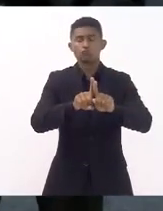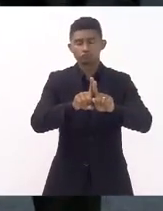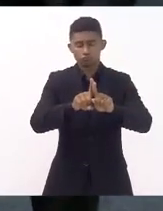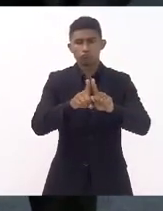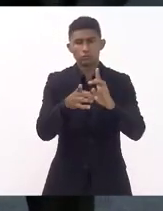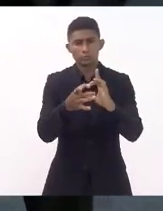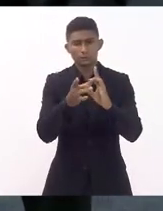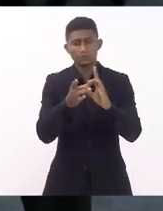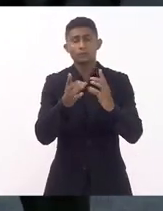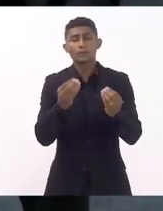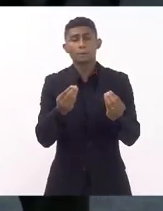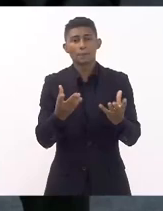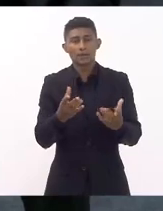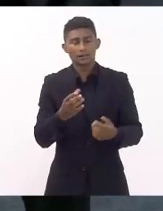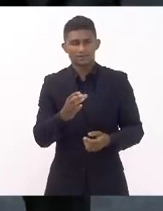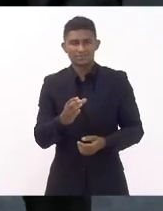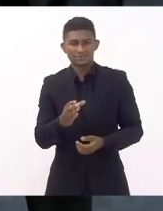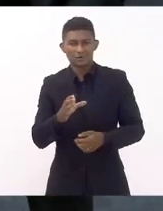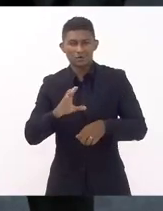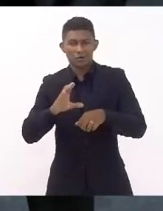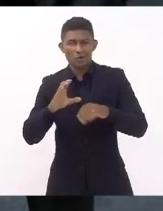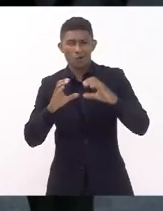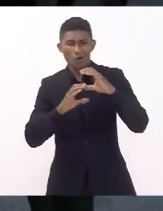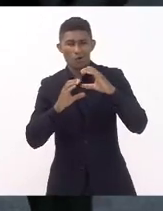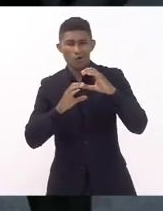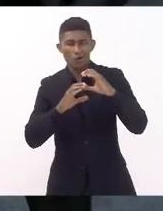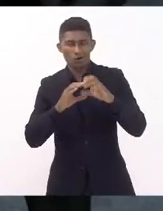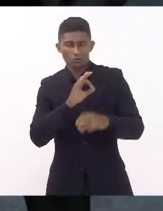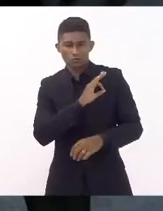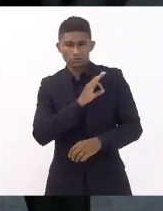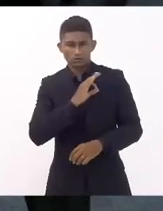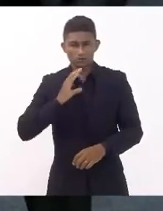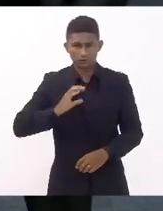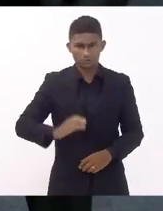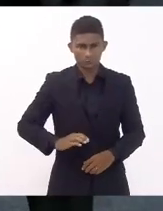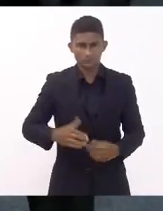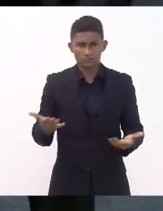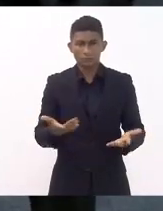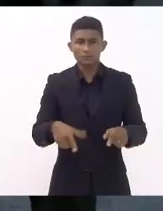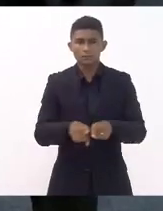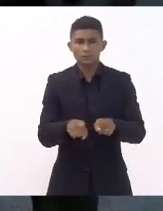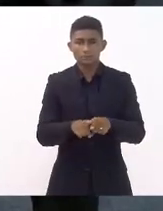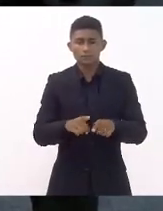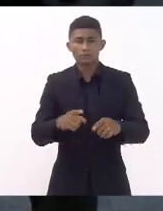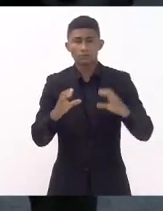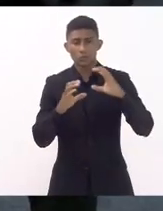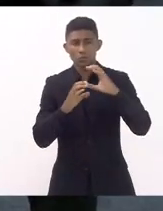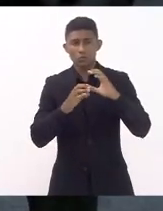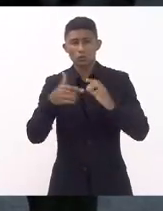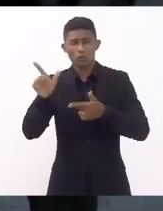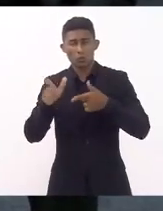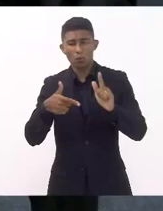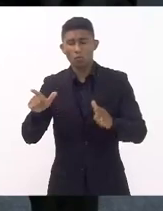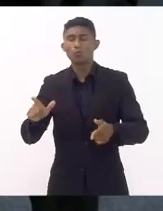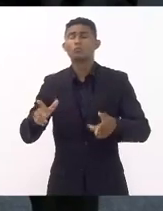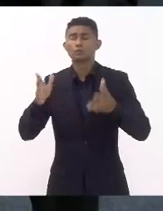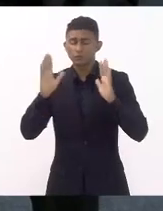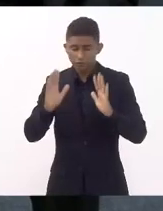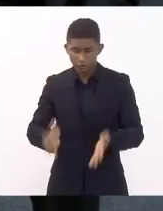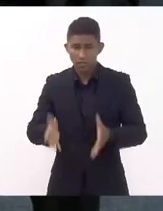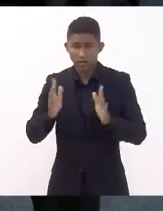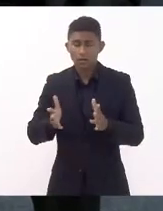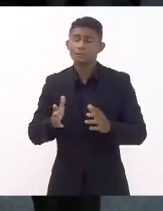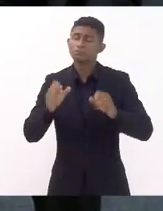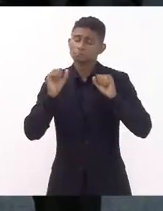Civil agora e também os demais concursos que a gente já vem tratando há tanto tempo e que pode ser uma saída